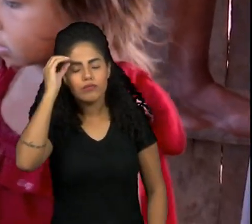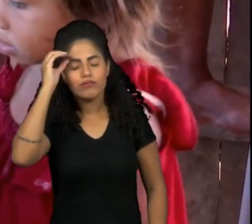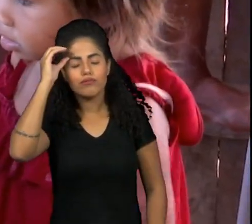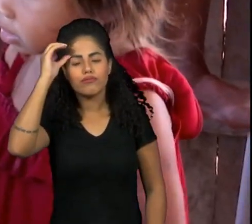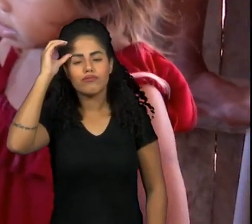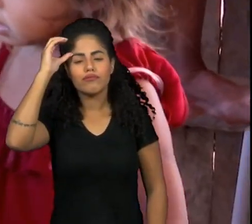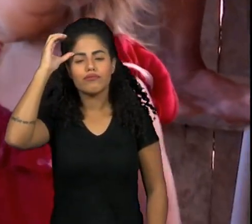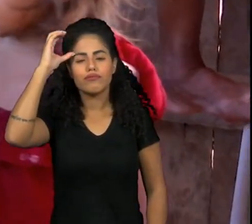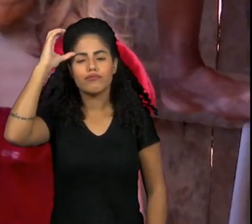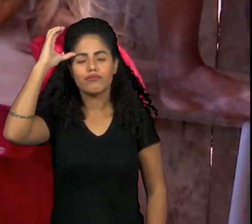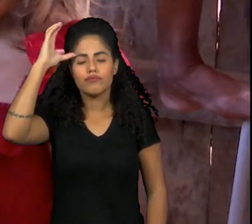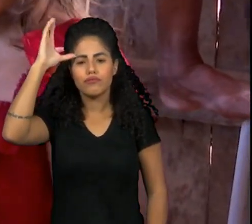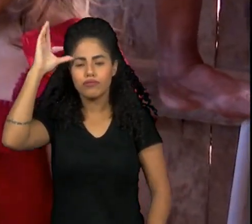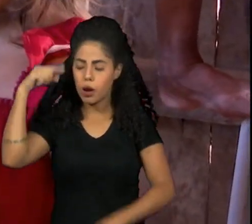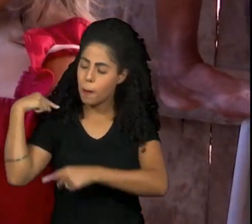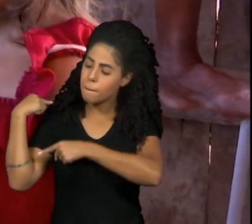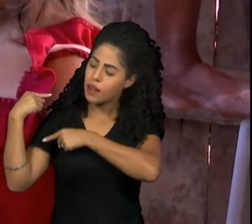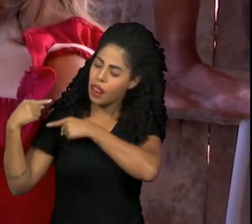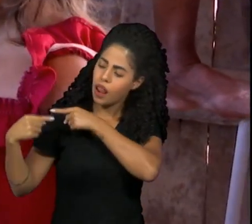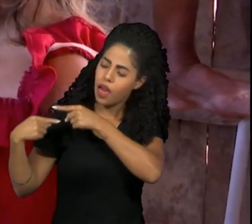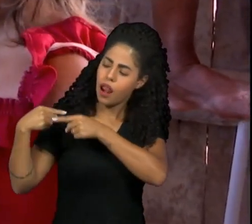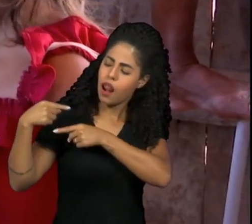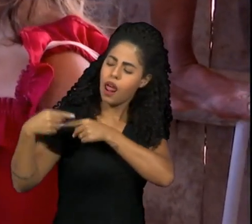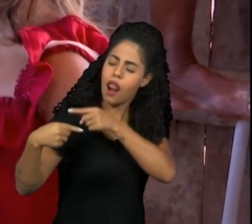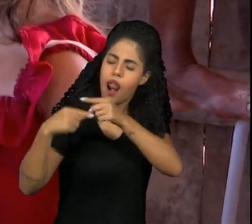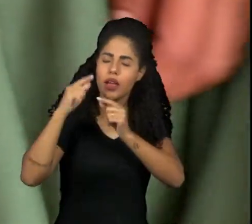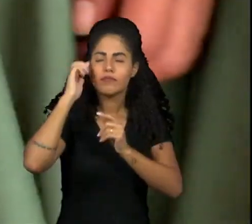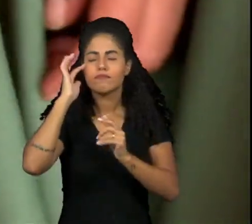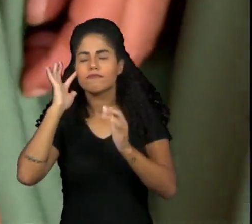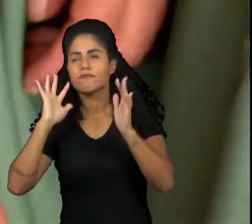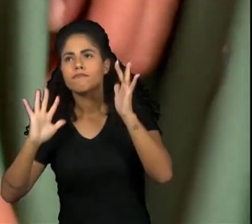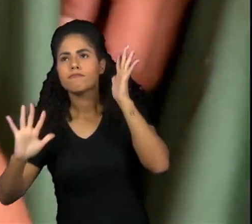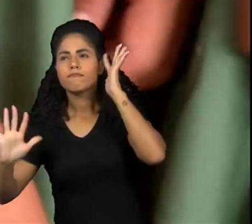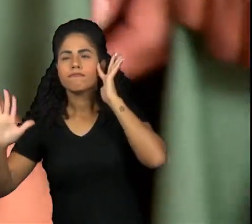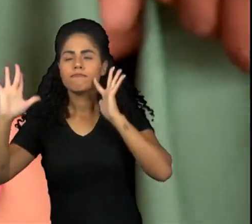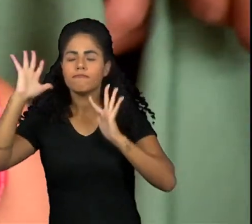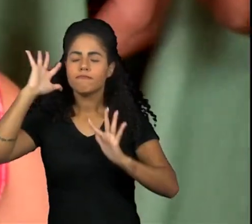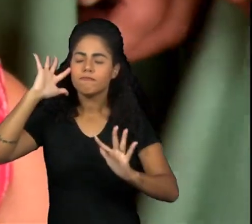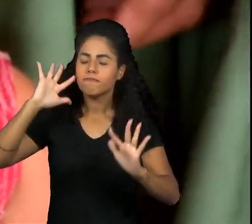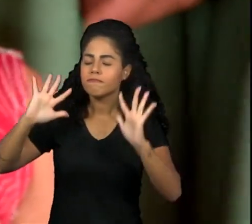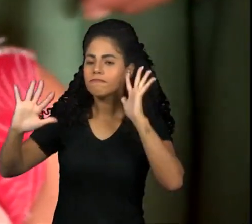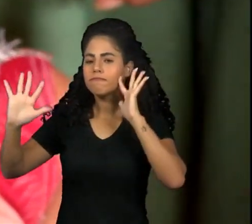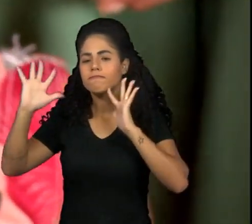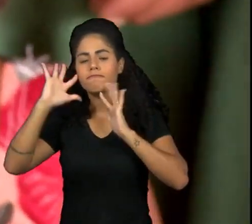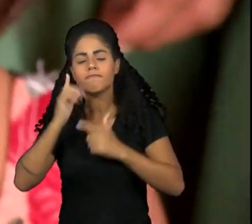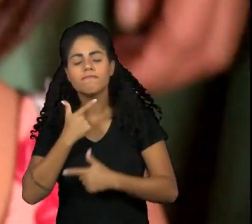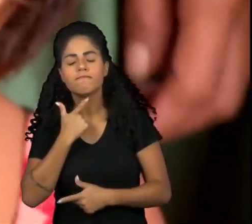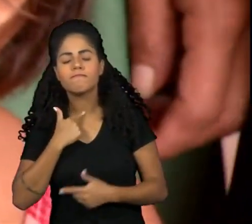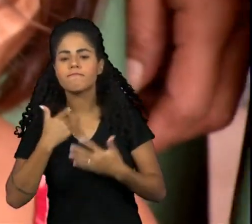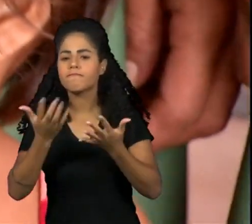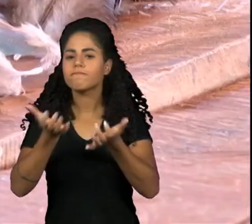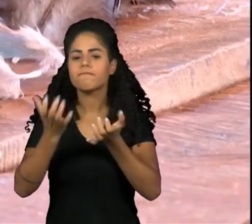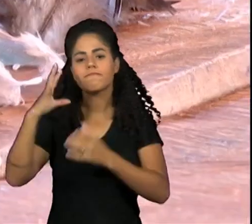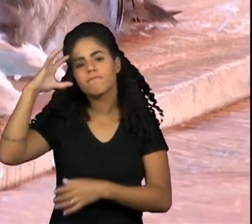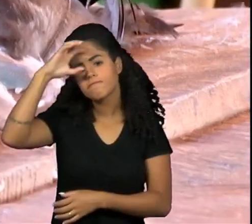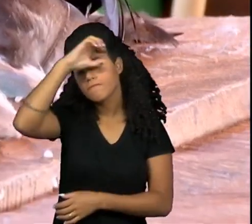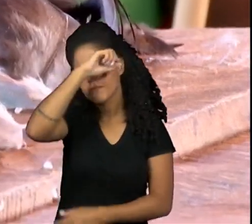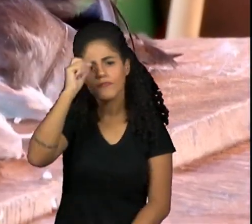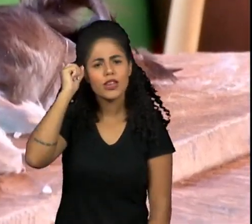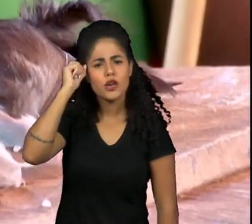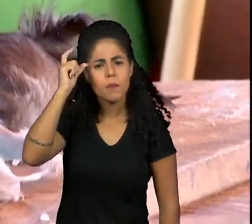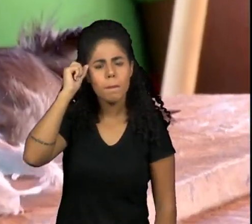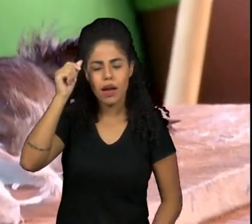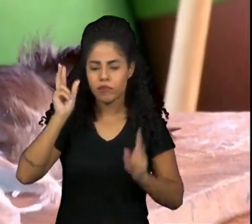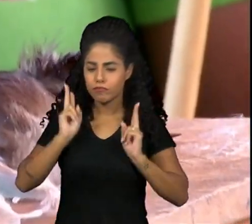grandes mestres para os discípulos. O sonho dos ancestrais se encontra com os desejos da juventude. Com